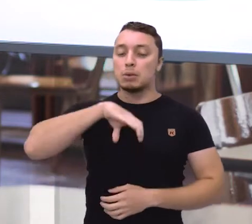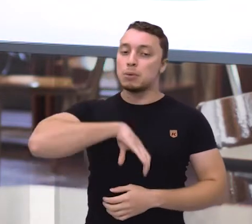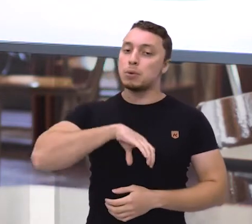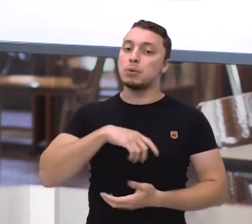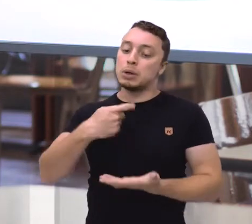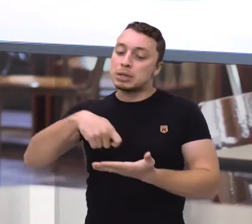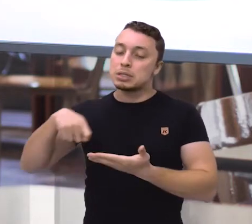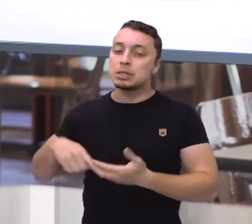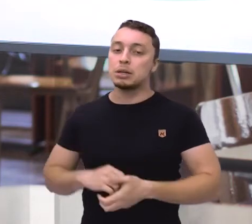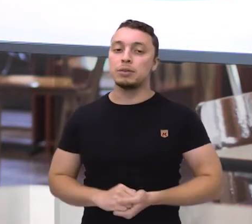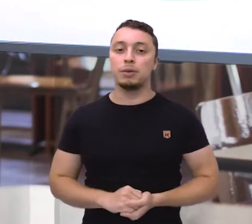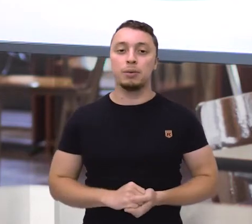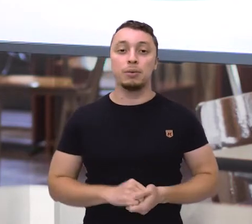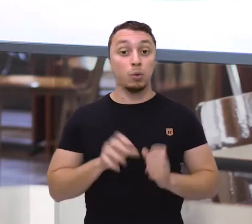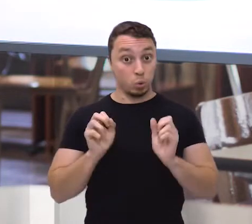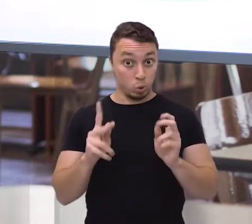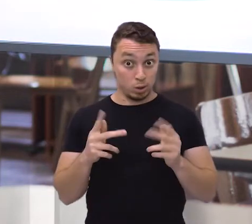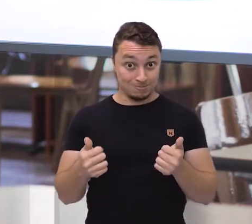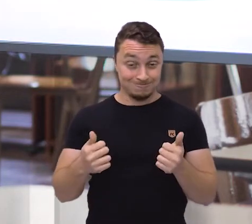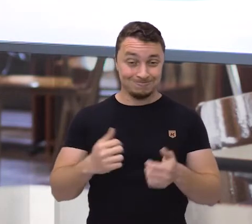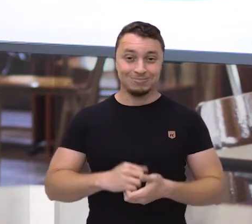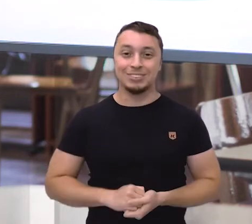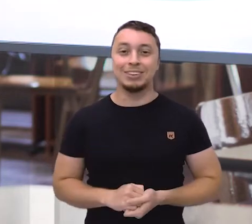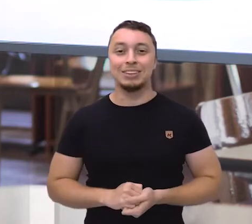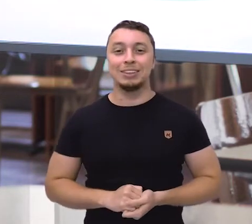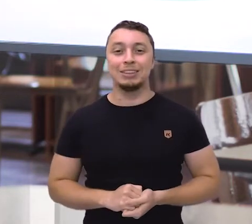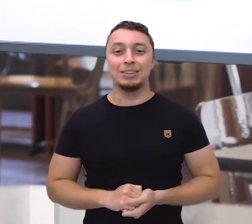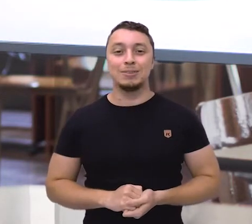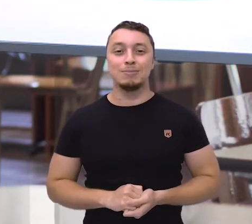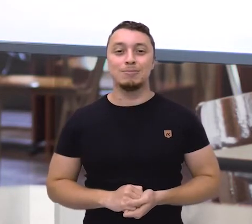de escrevermos. Ok, meus amores?